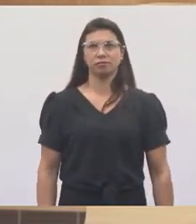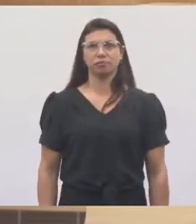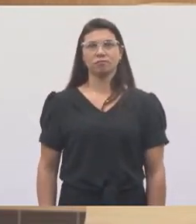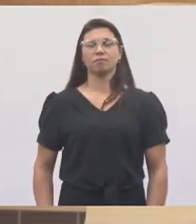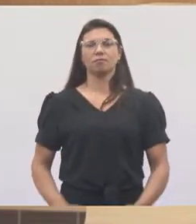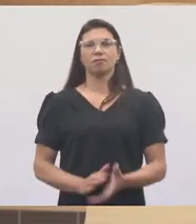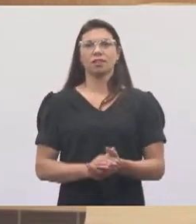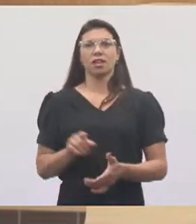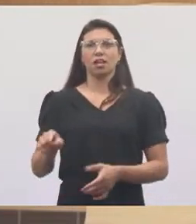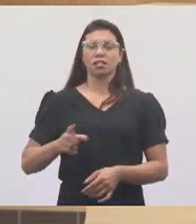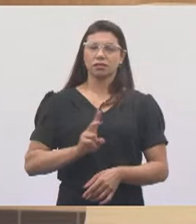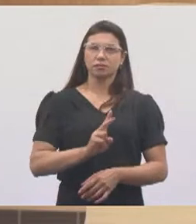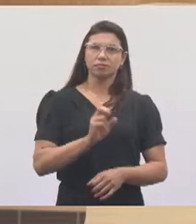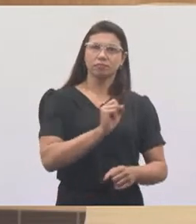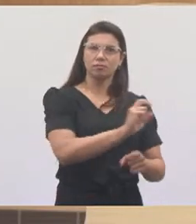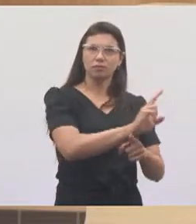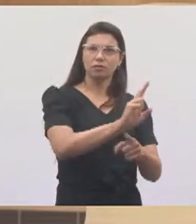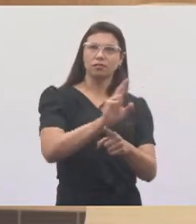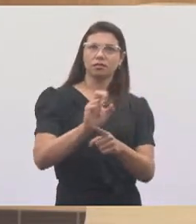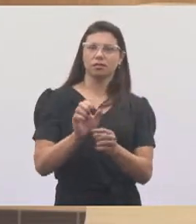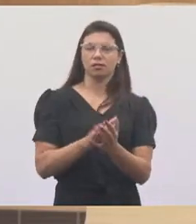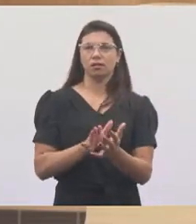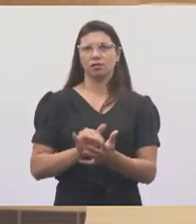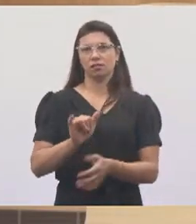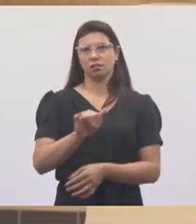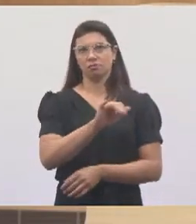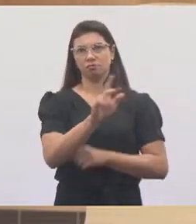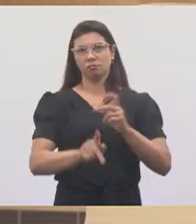de atendimento à comunidade local.